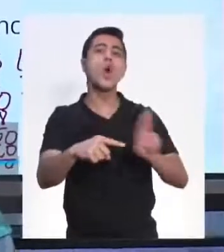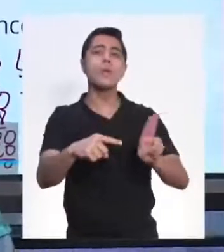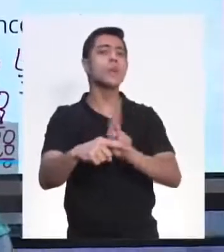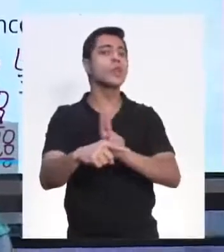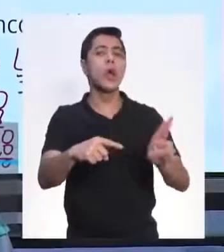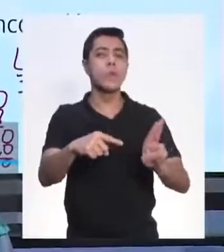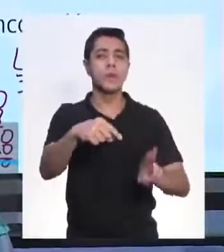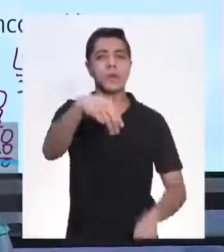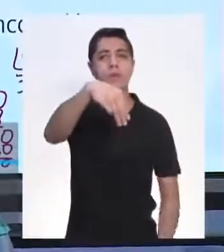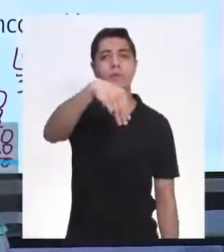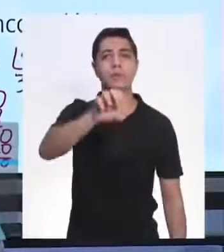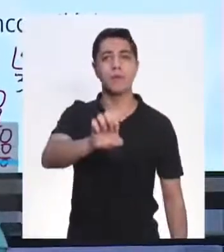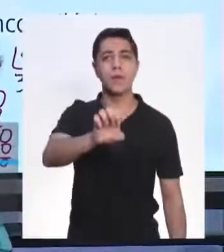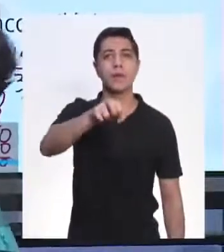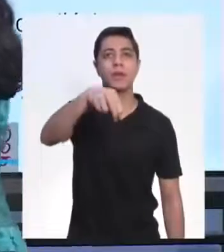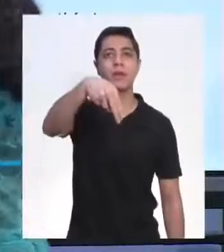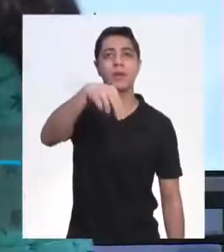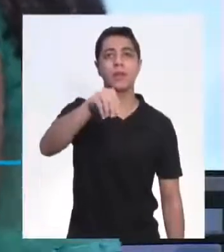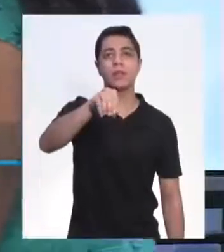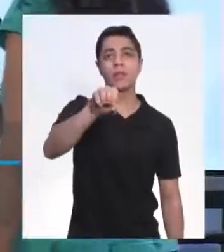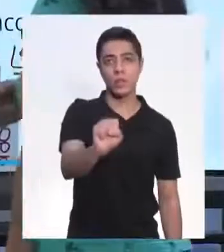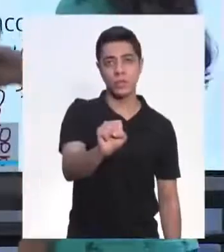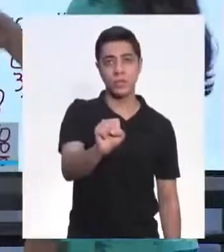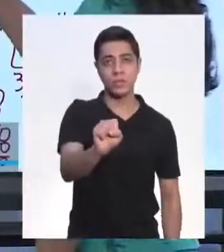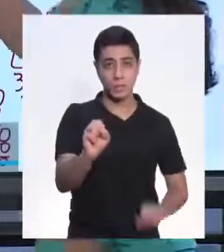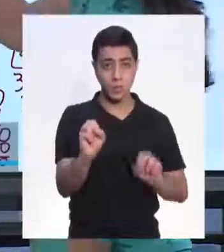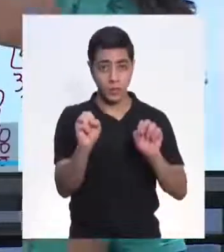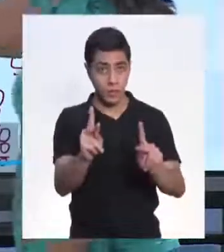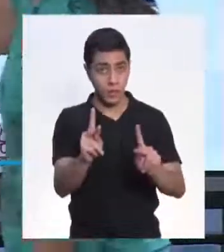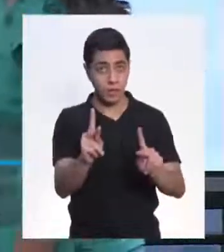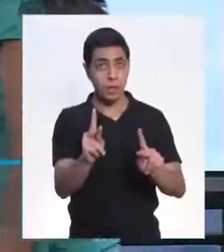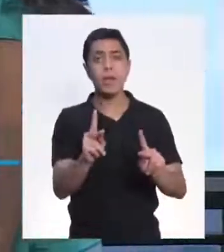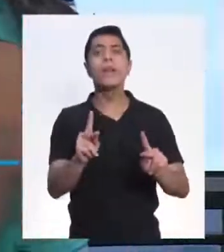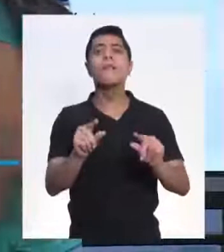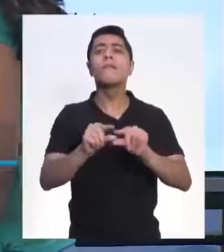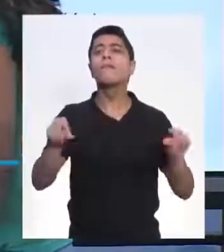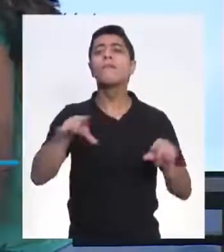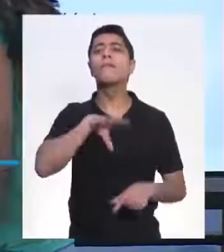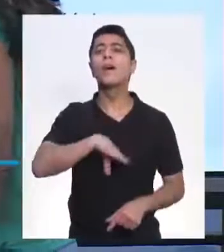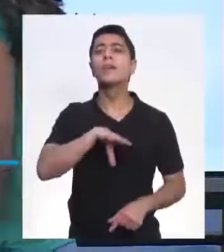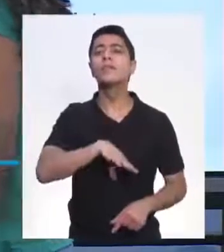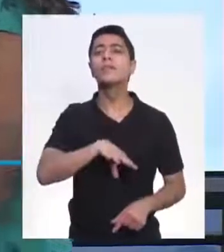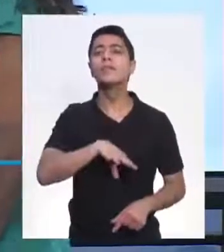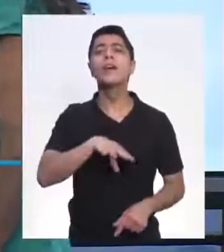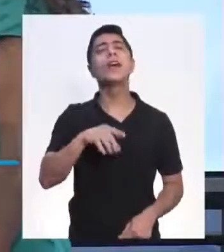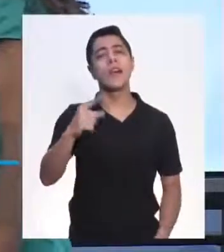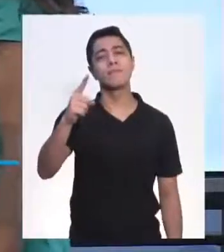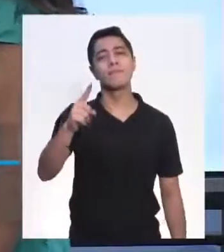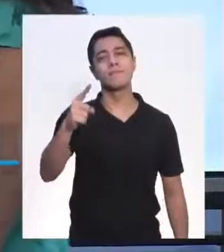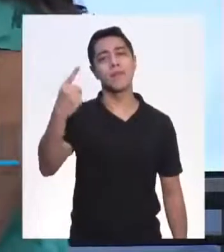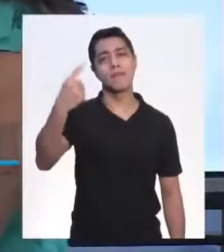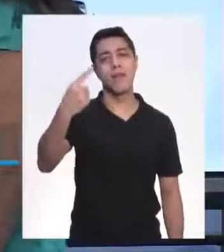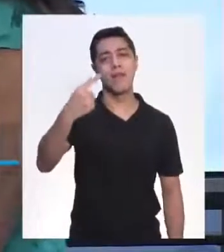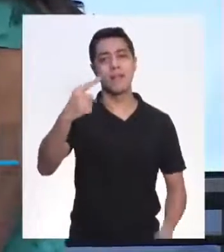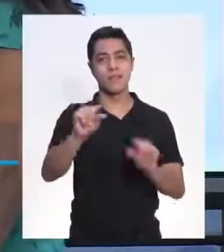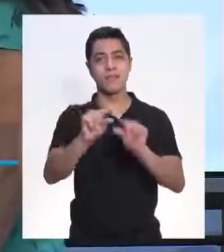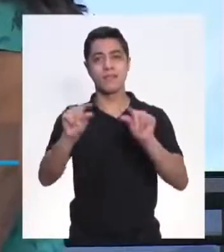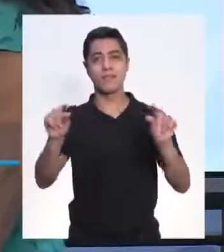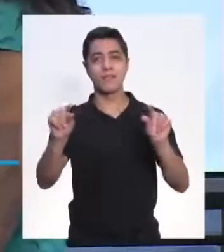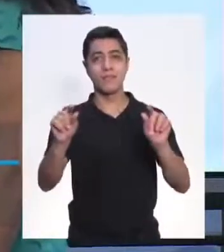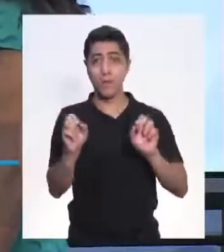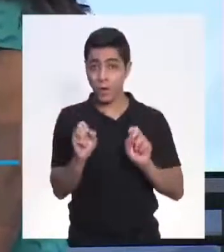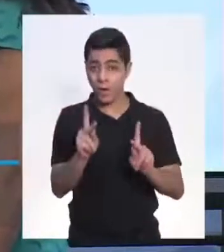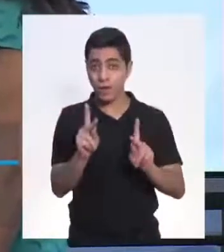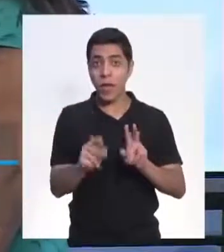3 inteiros e 75 centésimos, que é a primeira opção. Então, a nossa sequência de cima para